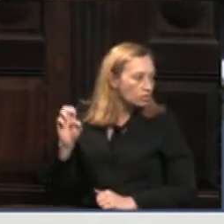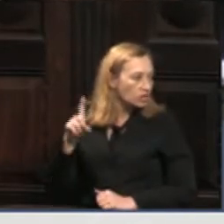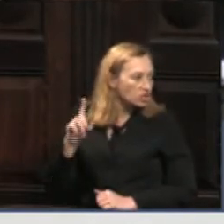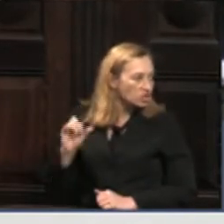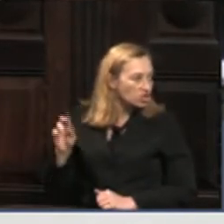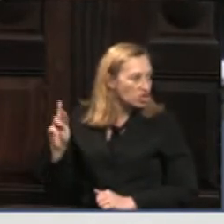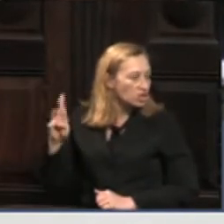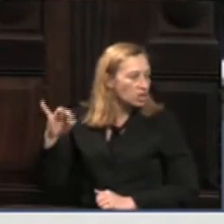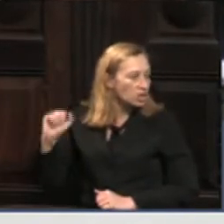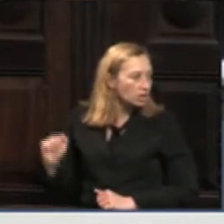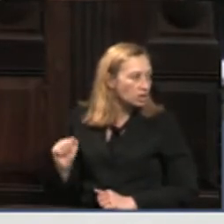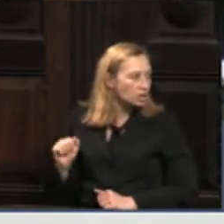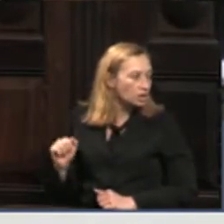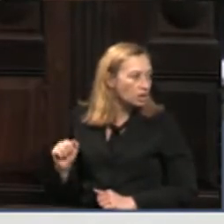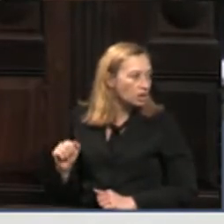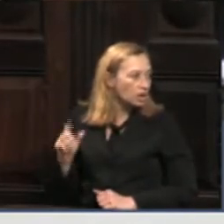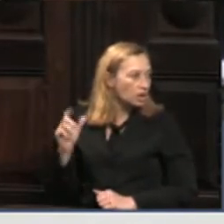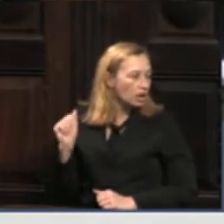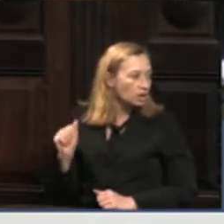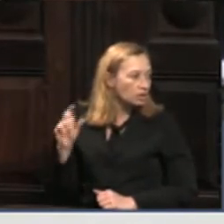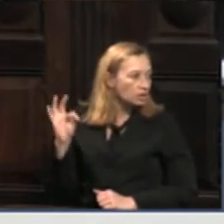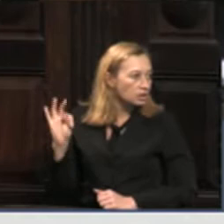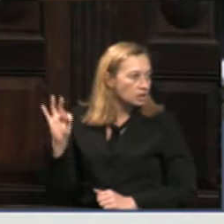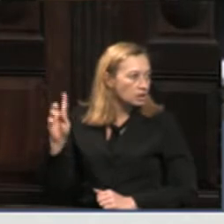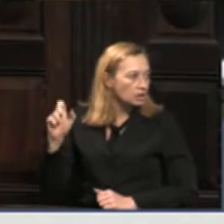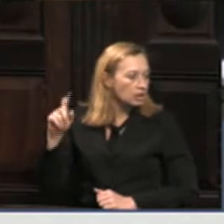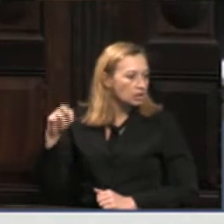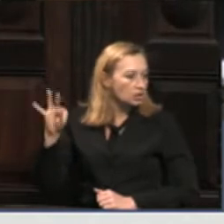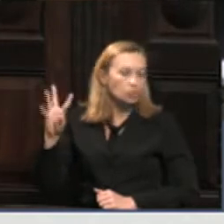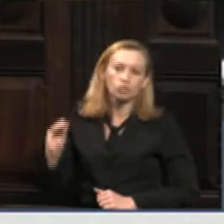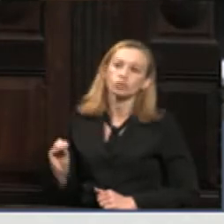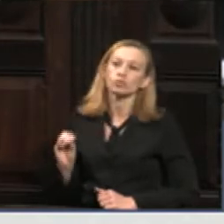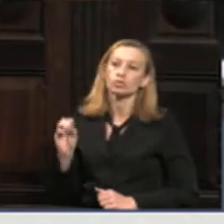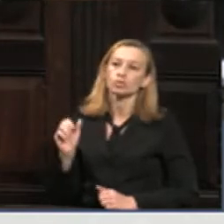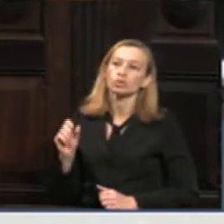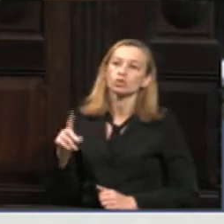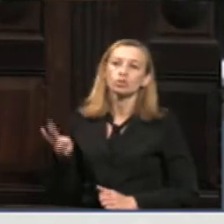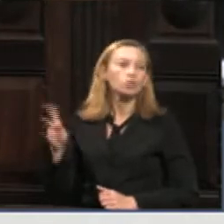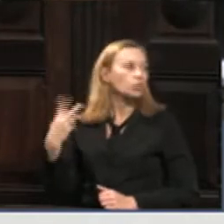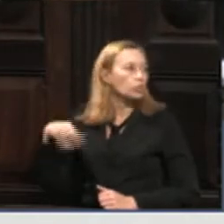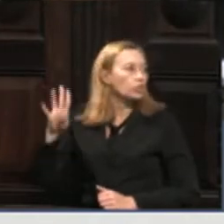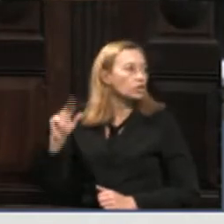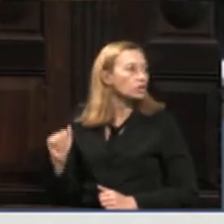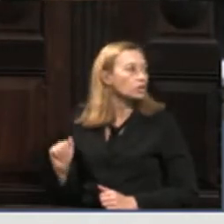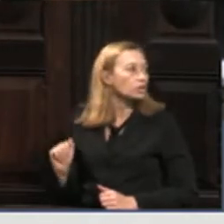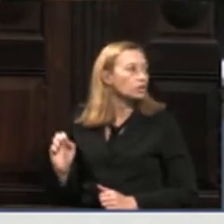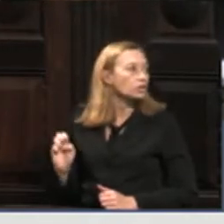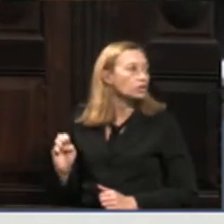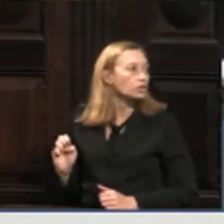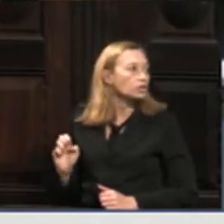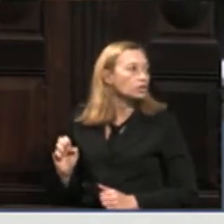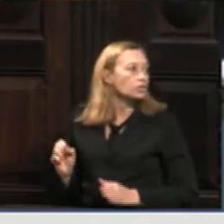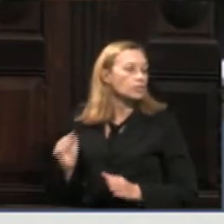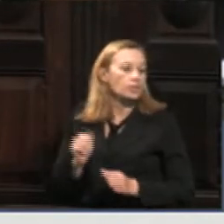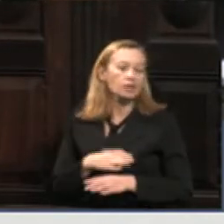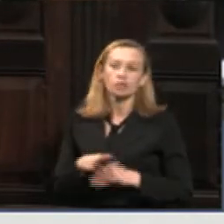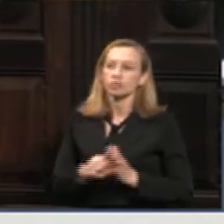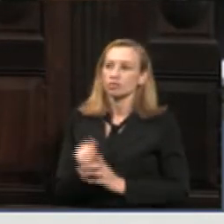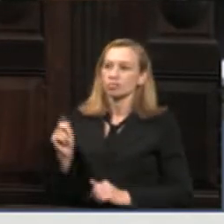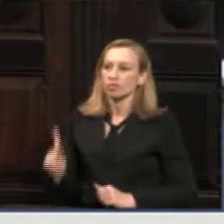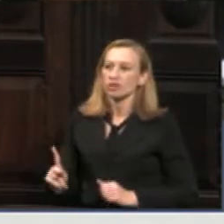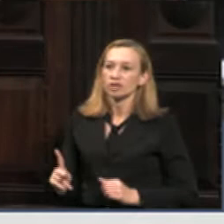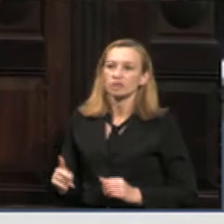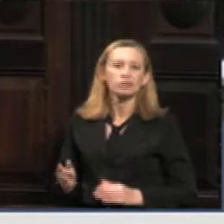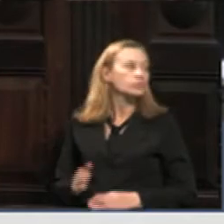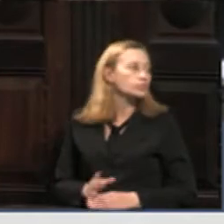Flecheiras Atlético Clube. Em votação, os senhores que aprovam permanecem como estão, aprovado. Requerimento para inclusão na ordem do